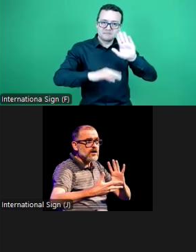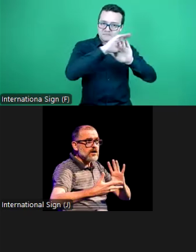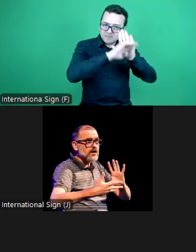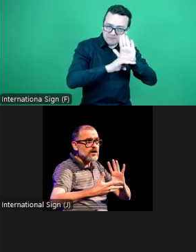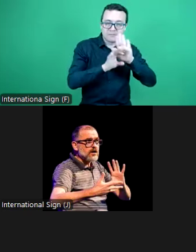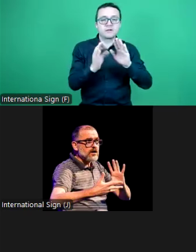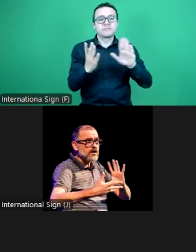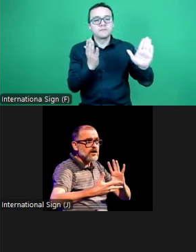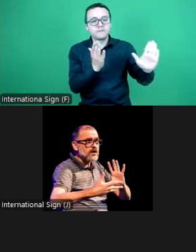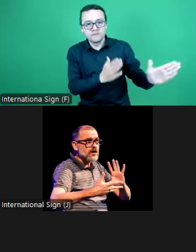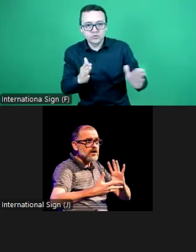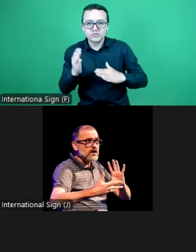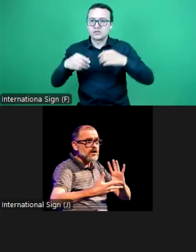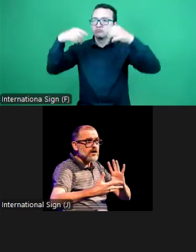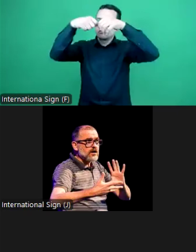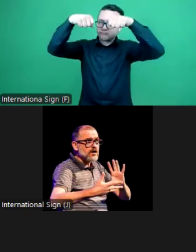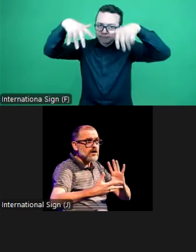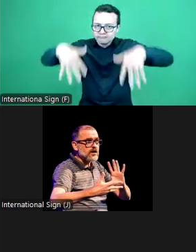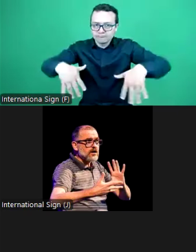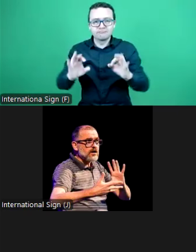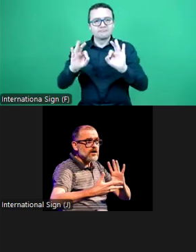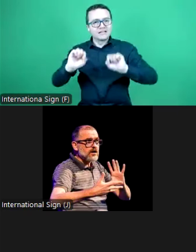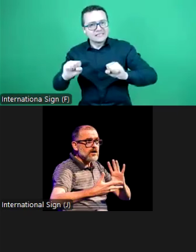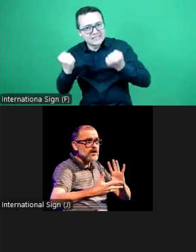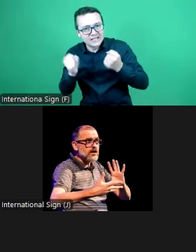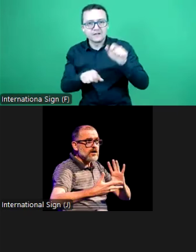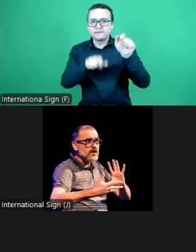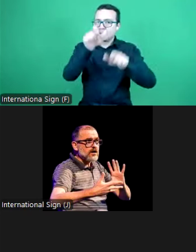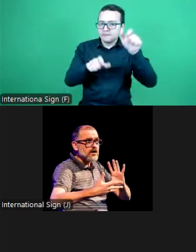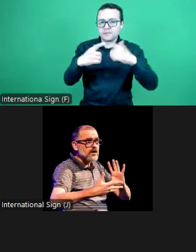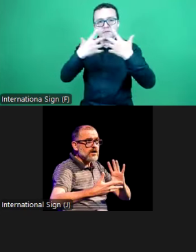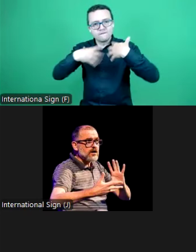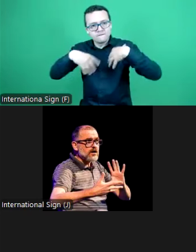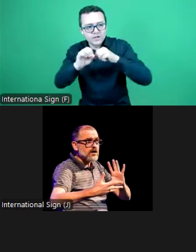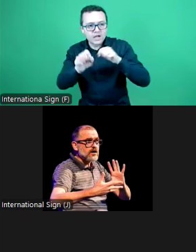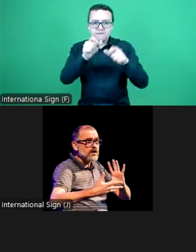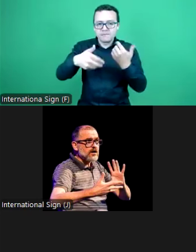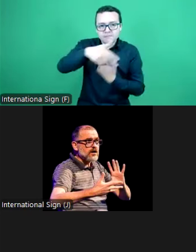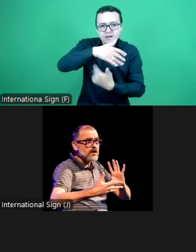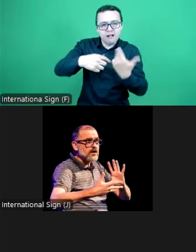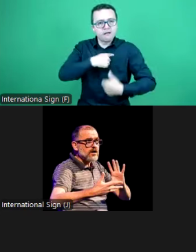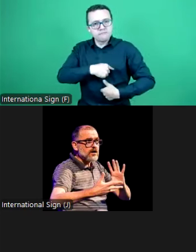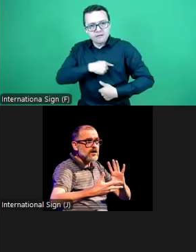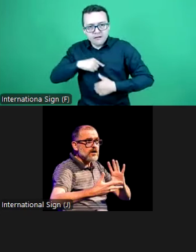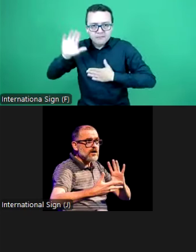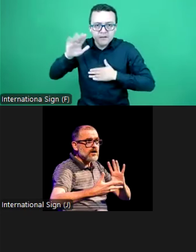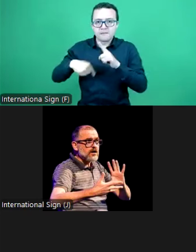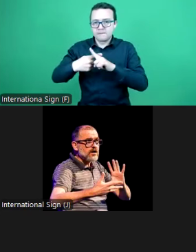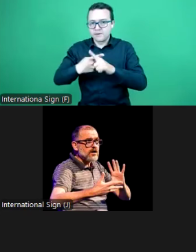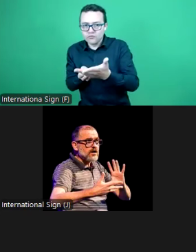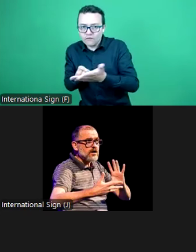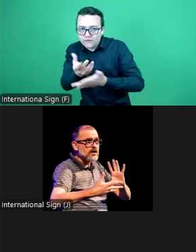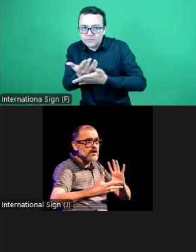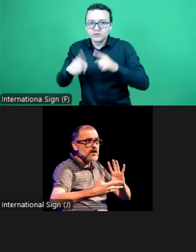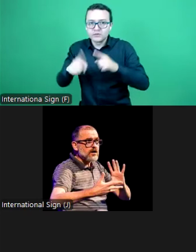hierárquicos e processos clínicos de segurança, com um compromisso dos pacientes em família, informação, gestão